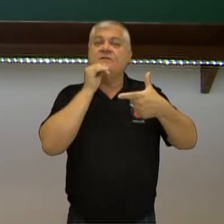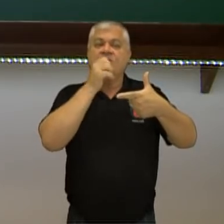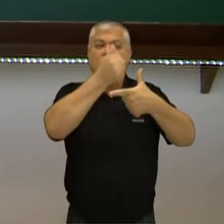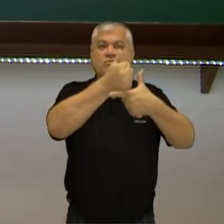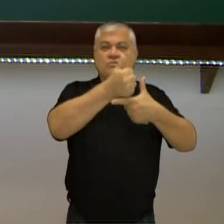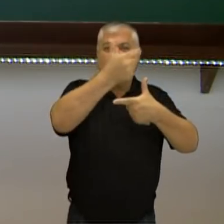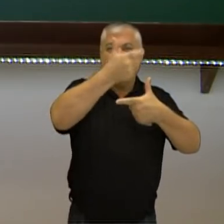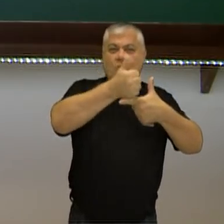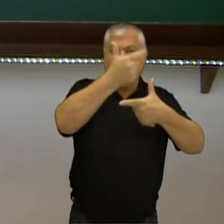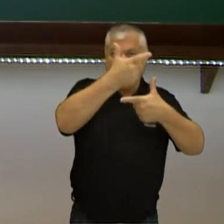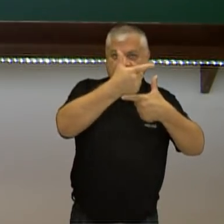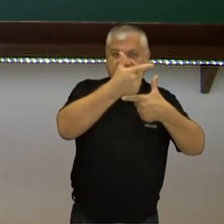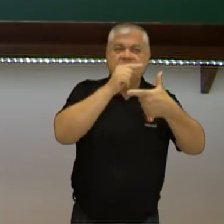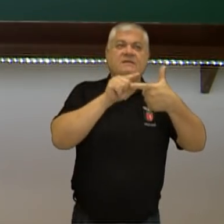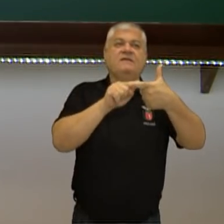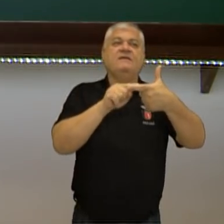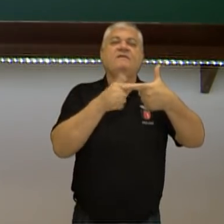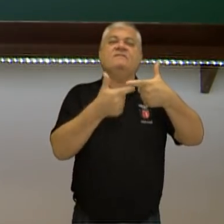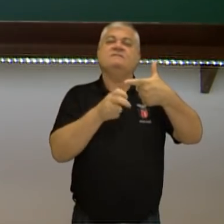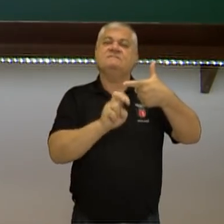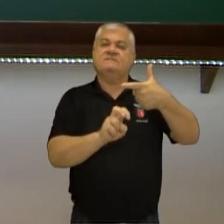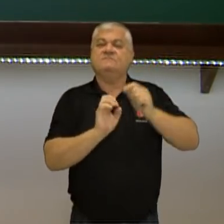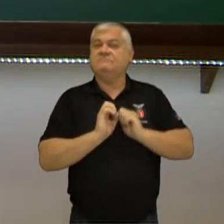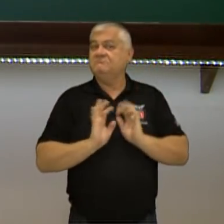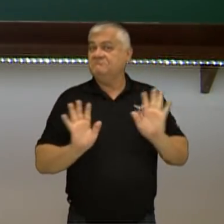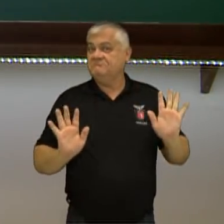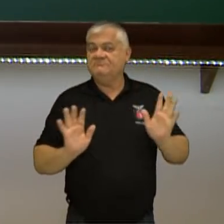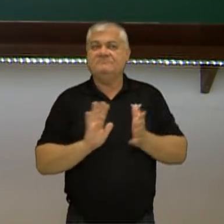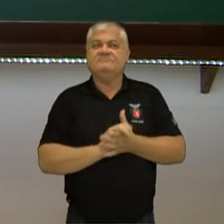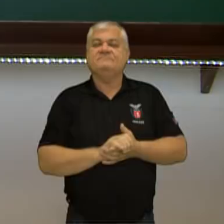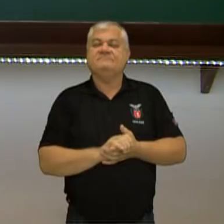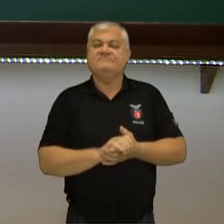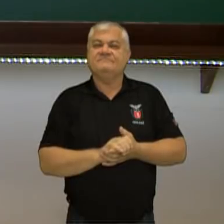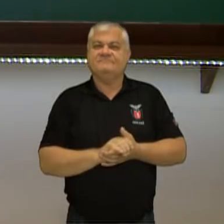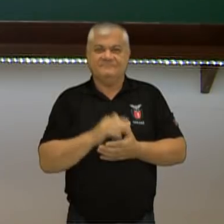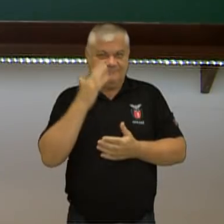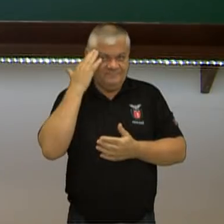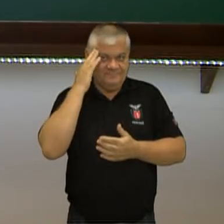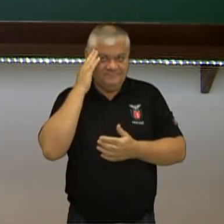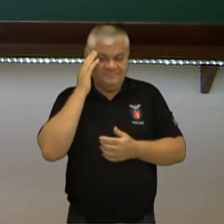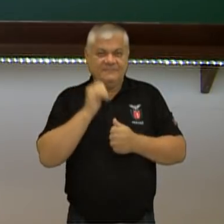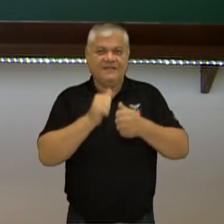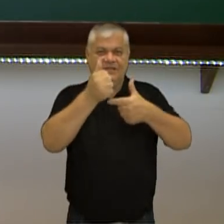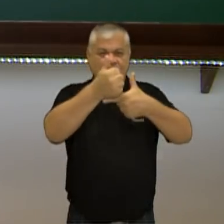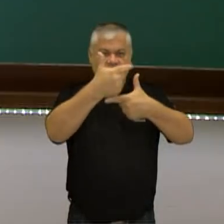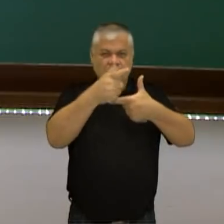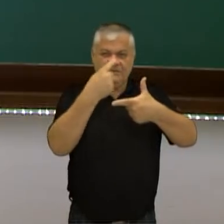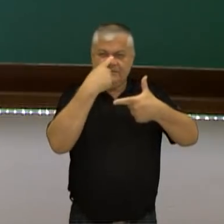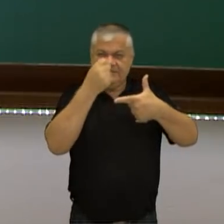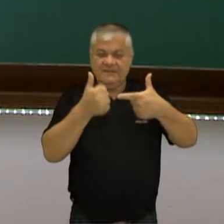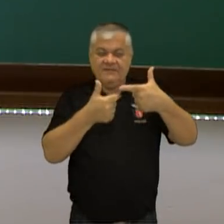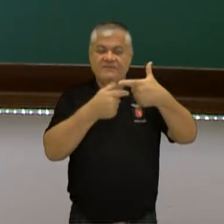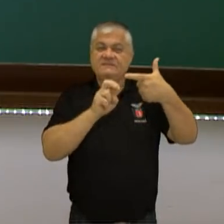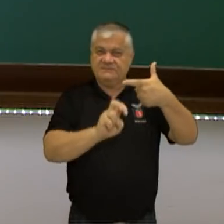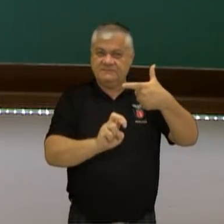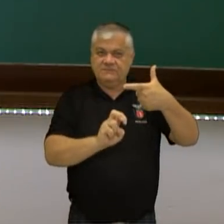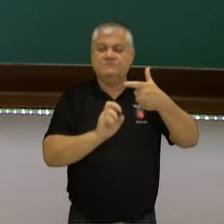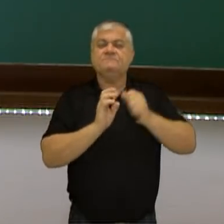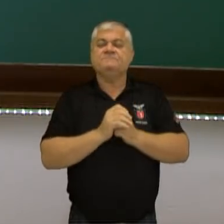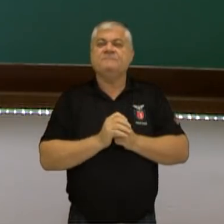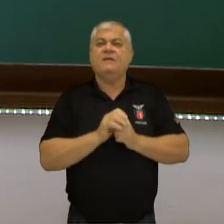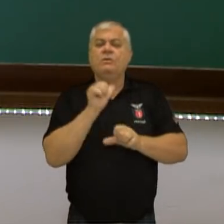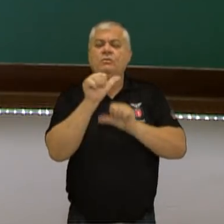laranjas estragadas e o total de laranjas, nessa ordem. Então, vai ficar o quê? 12 sobre 25. O que eu faço agora para transformar isso